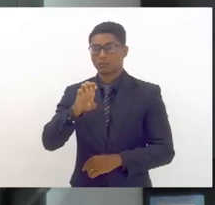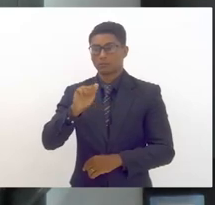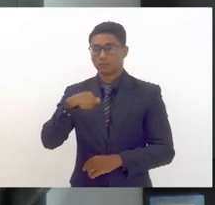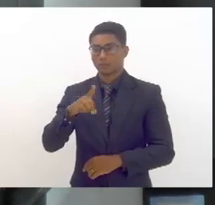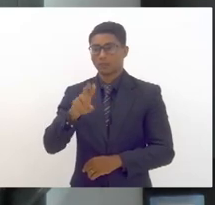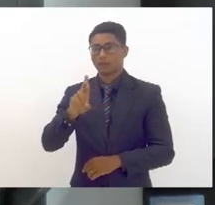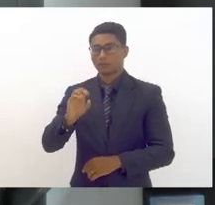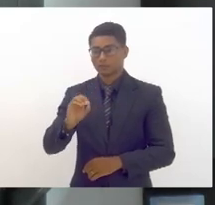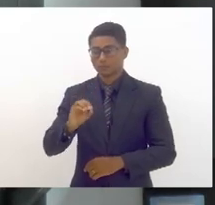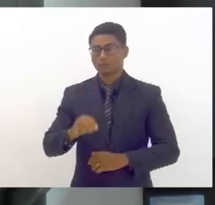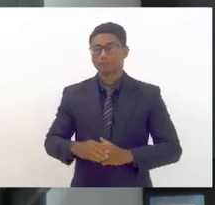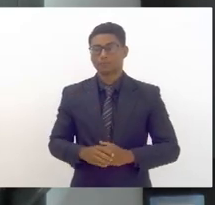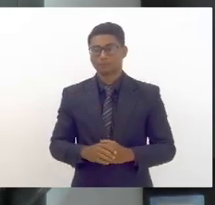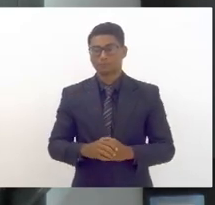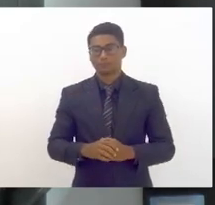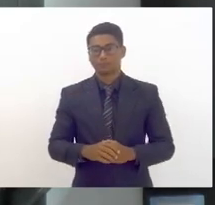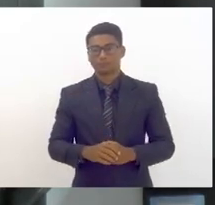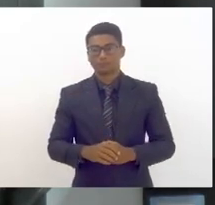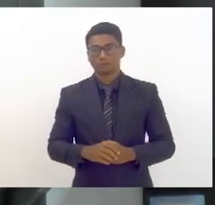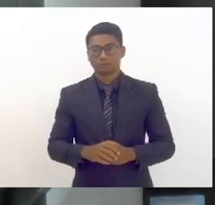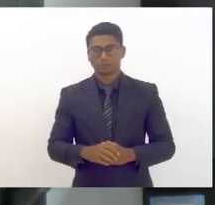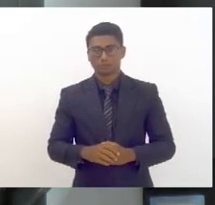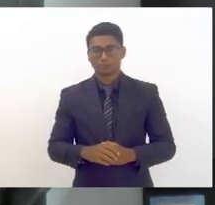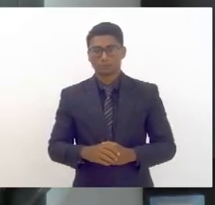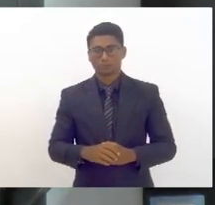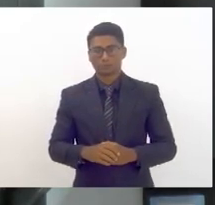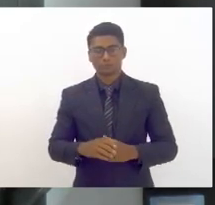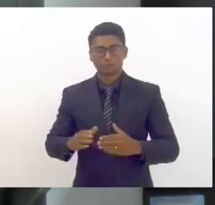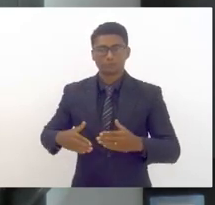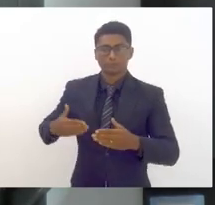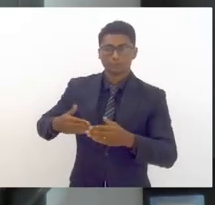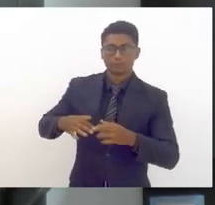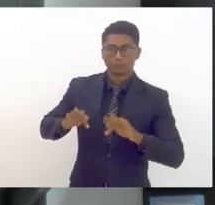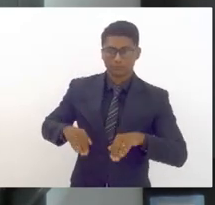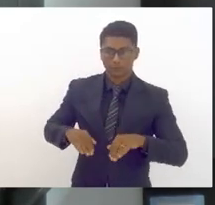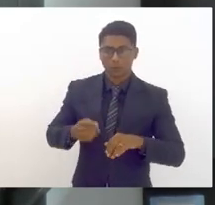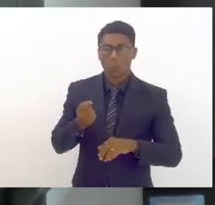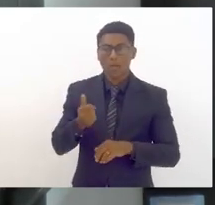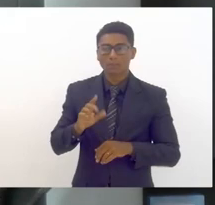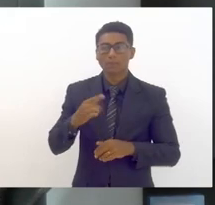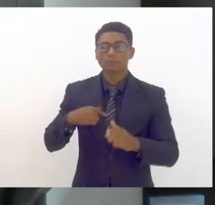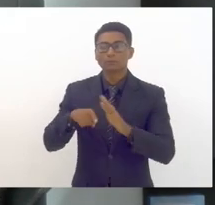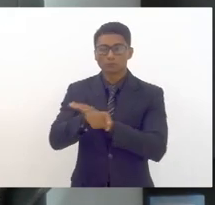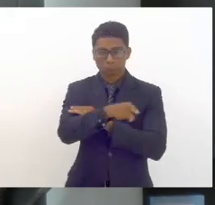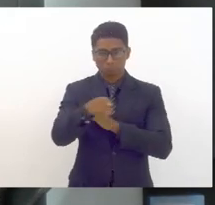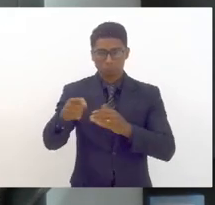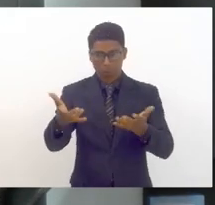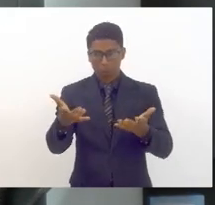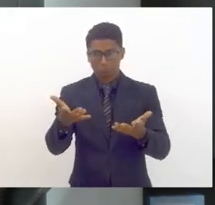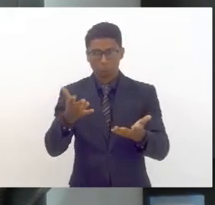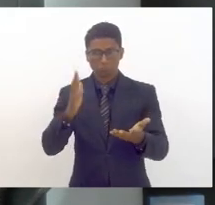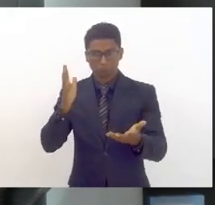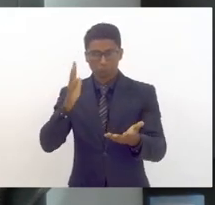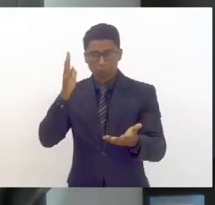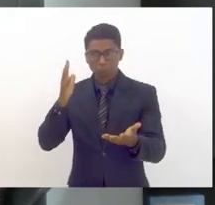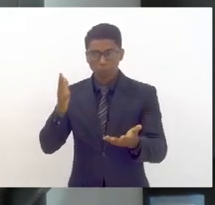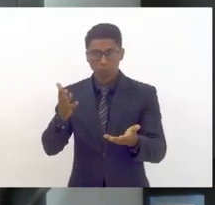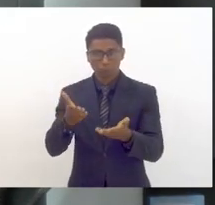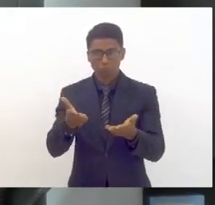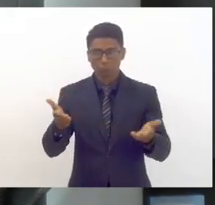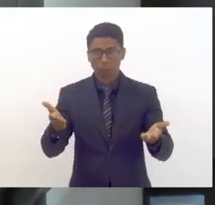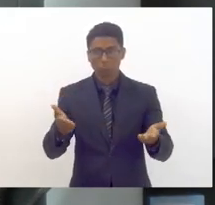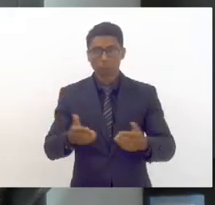Monteiro. Eu queria, né, antes de finalizar, perguntar se mais alguém quer fazer uso da palavra, para que a gente possa,